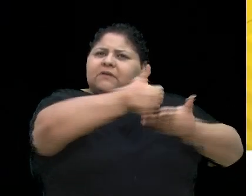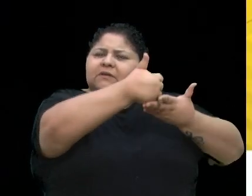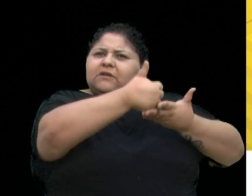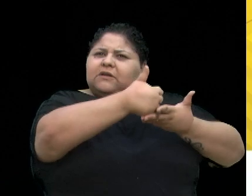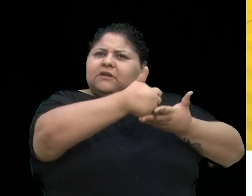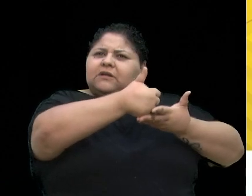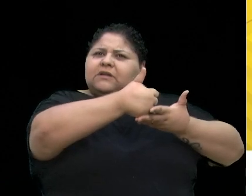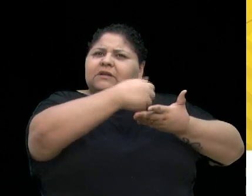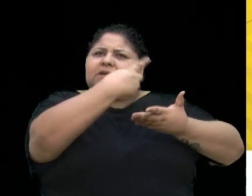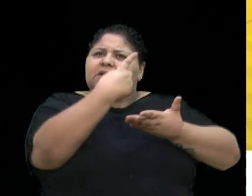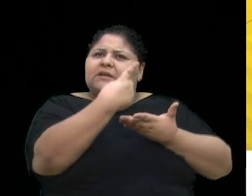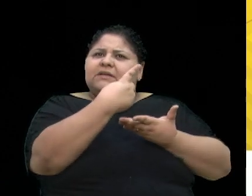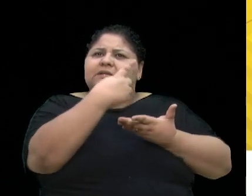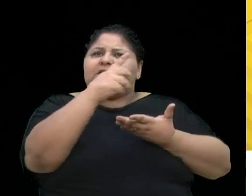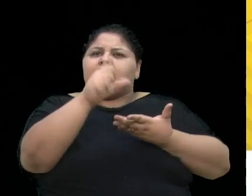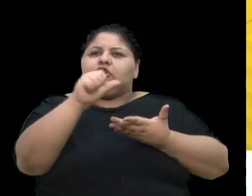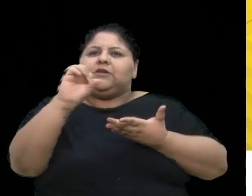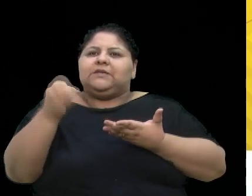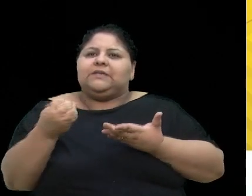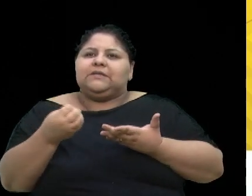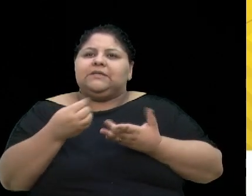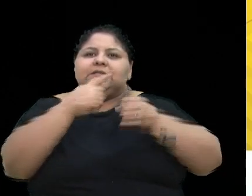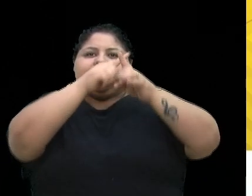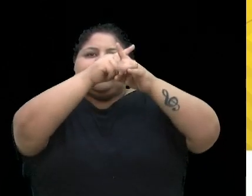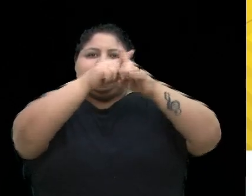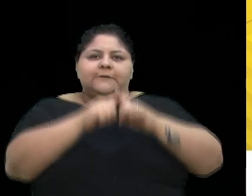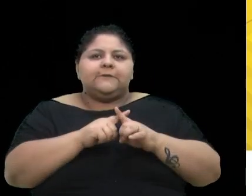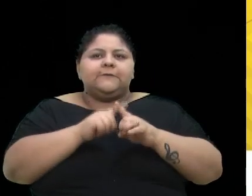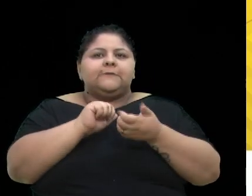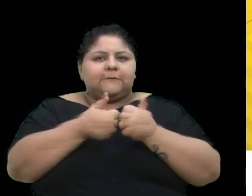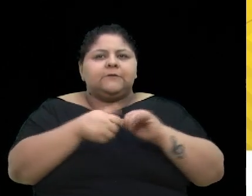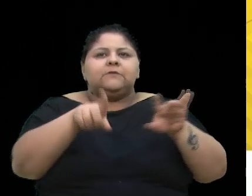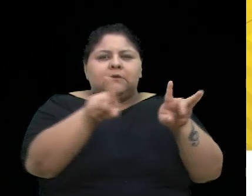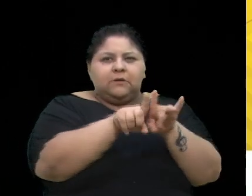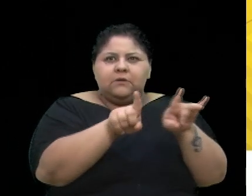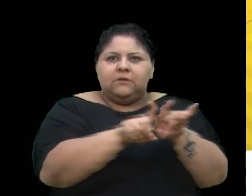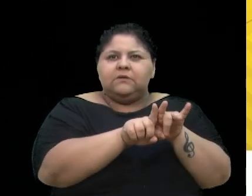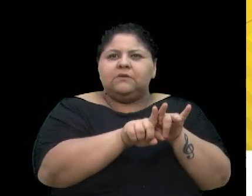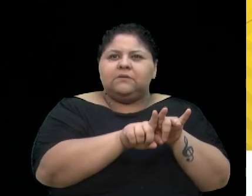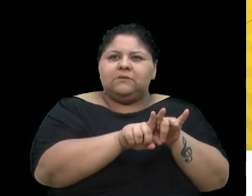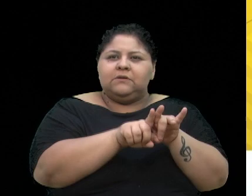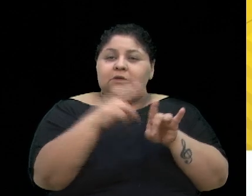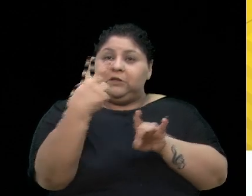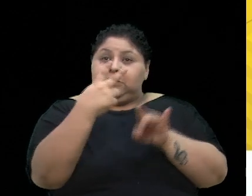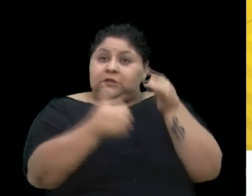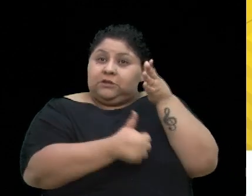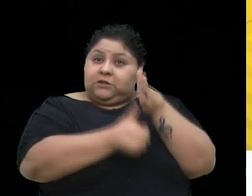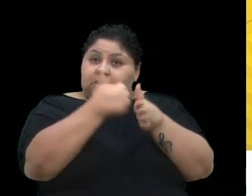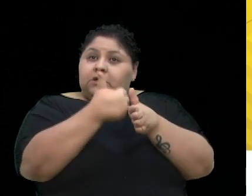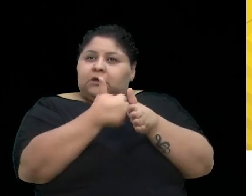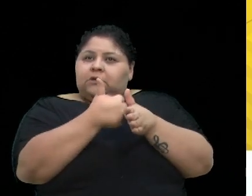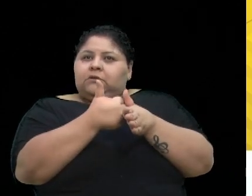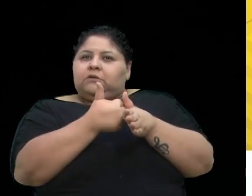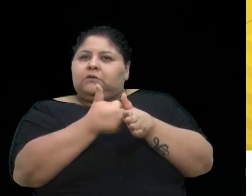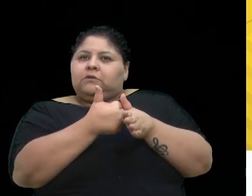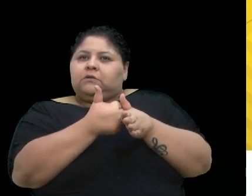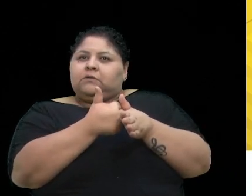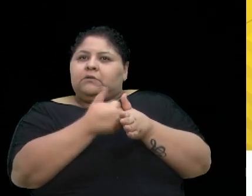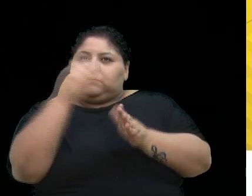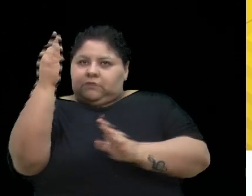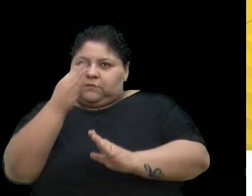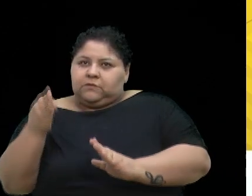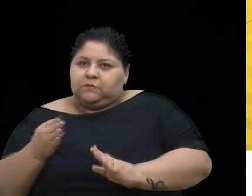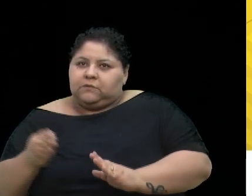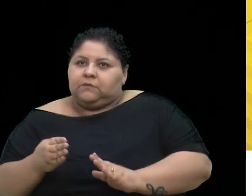praticamente 180 atletas. Vamos ter também os 2 melhores ranqueados no Brasil, tanto